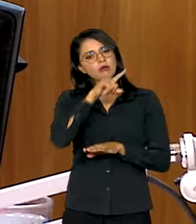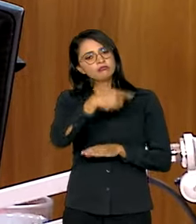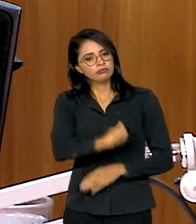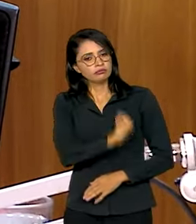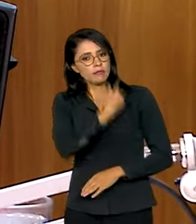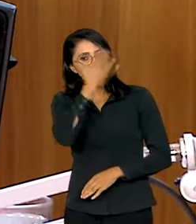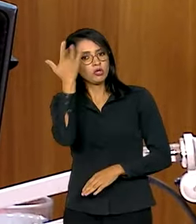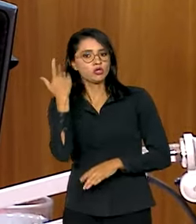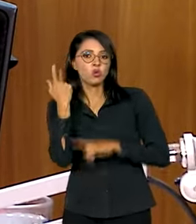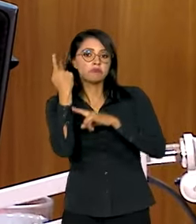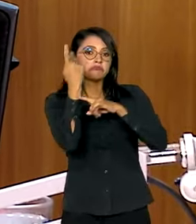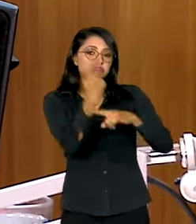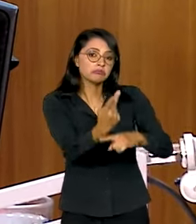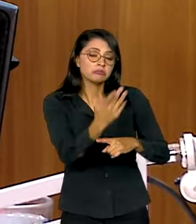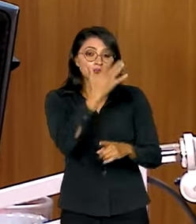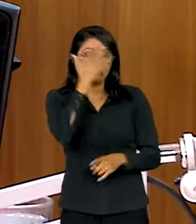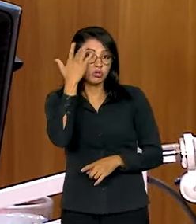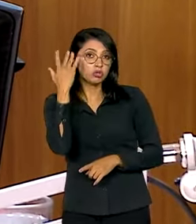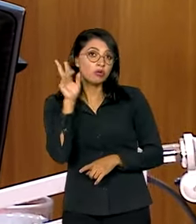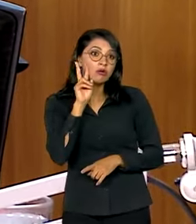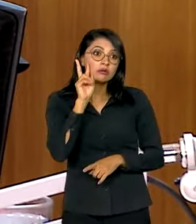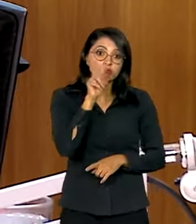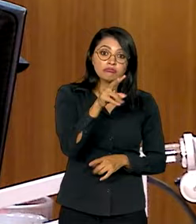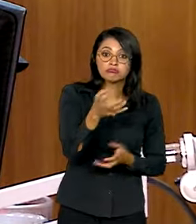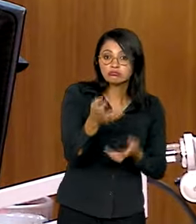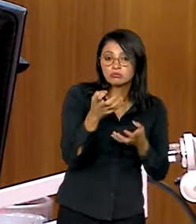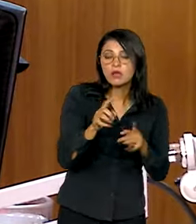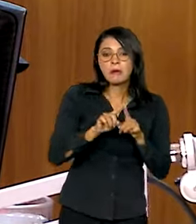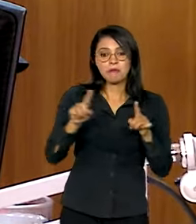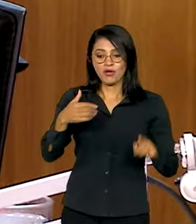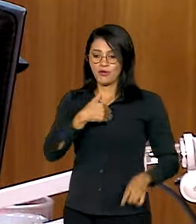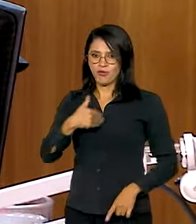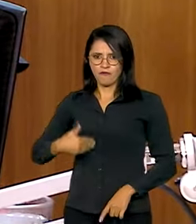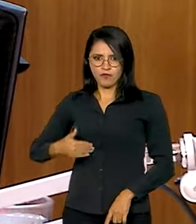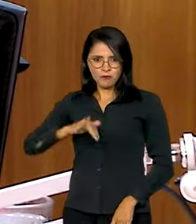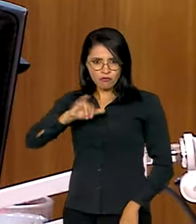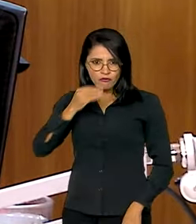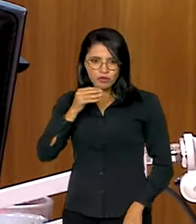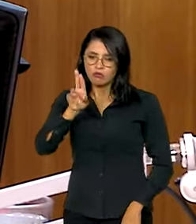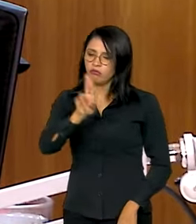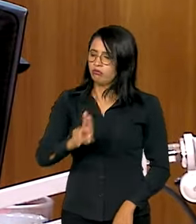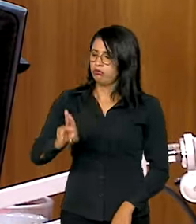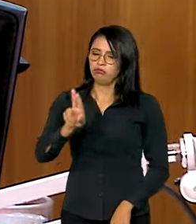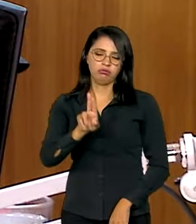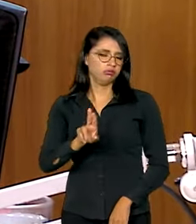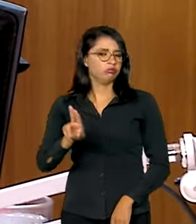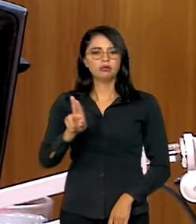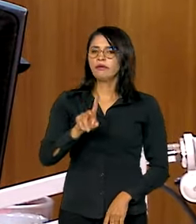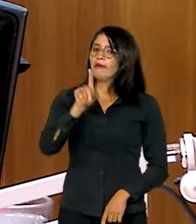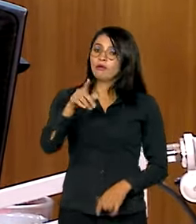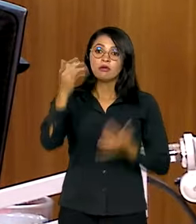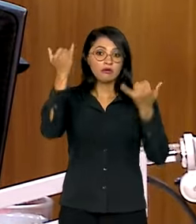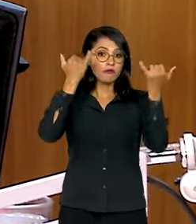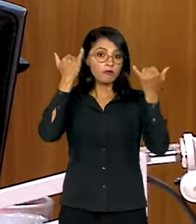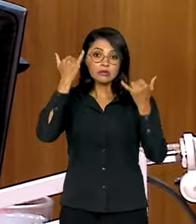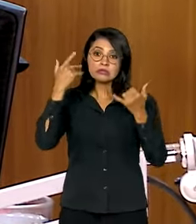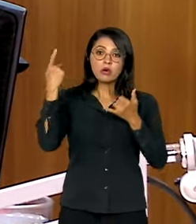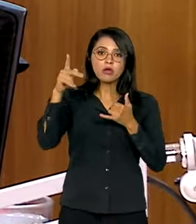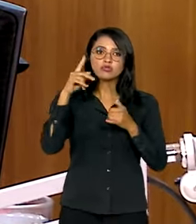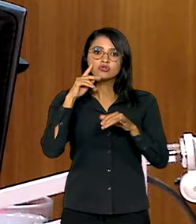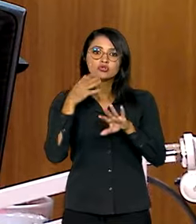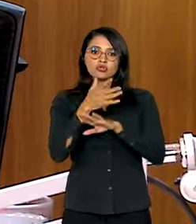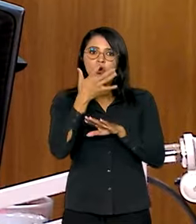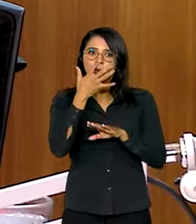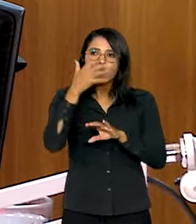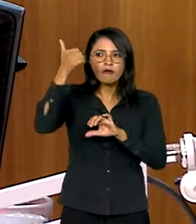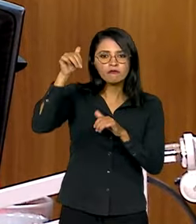quem quiser buscar, para quem quiser ver, mas o governo não vai utilizar. É uma informação que é muito mais para consumo,